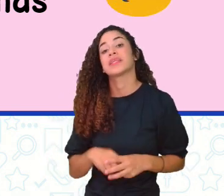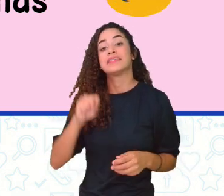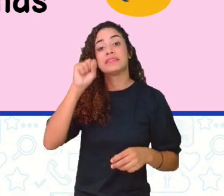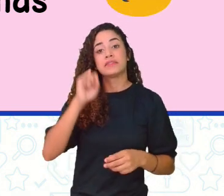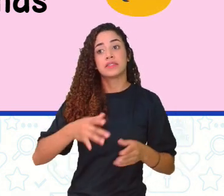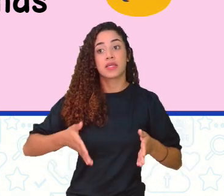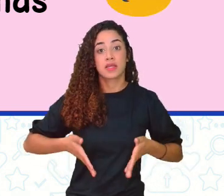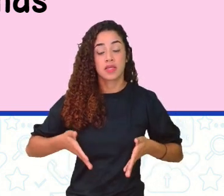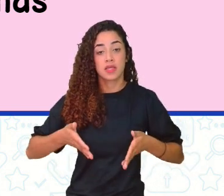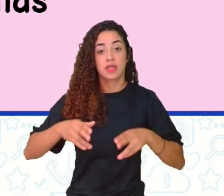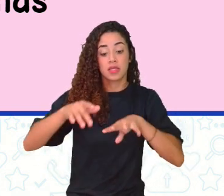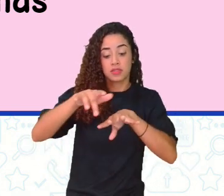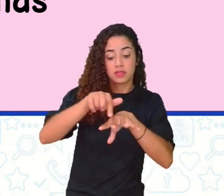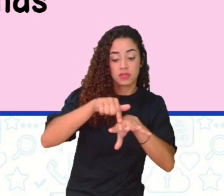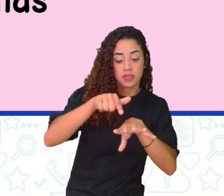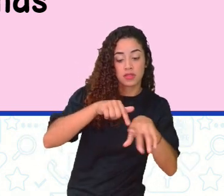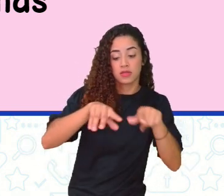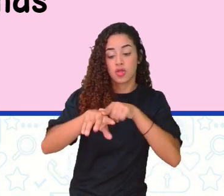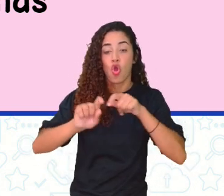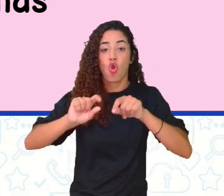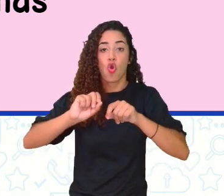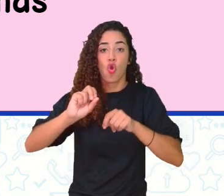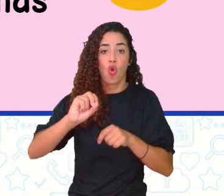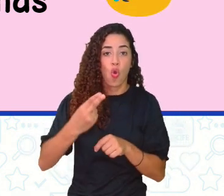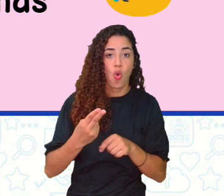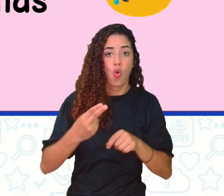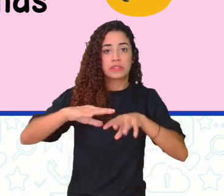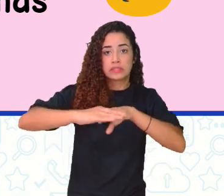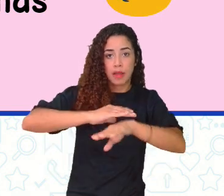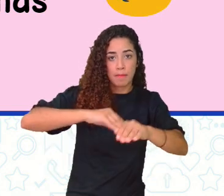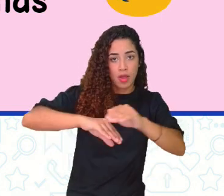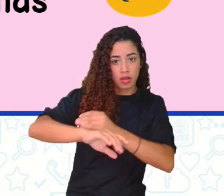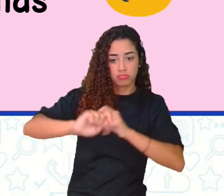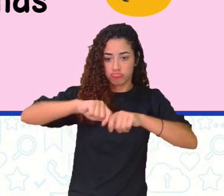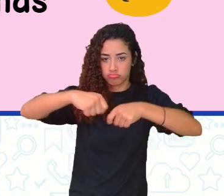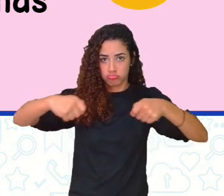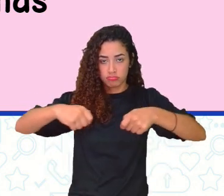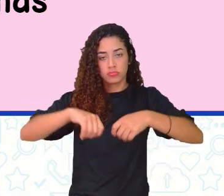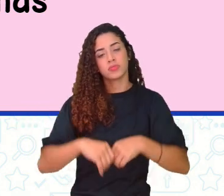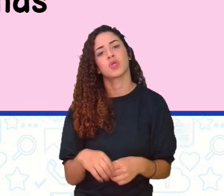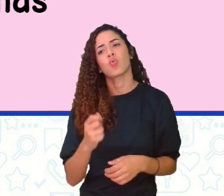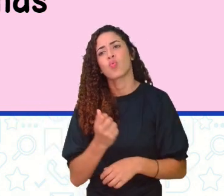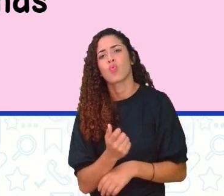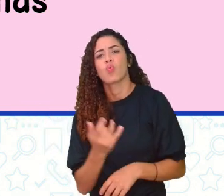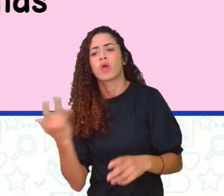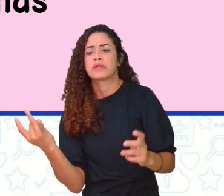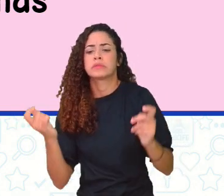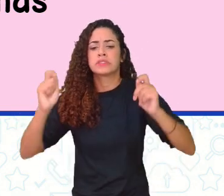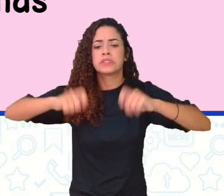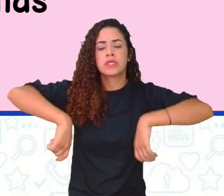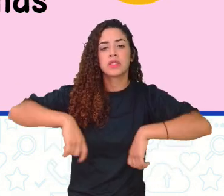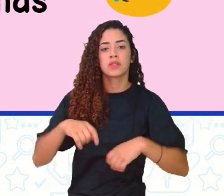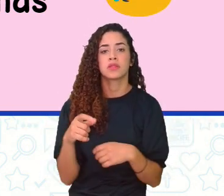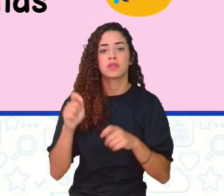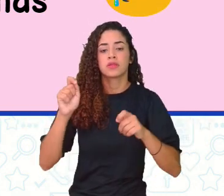E se calça sandálias ou tênis, tá? Quantas possibilidades de escolha ele